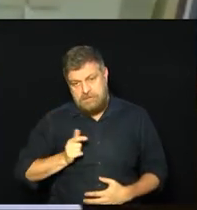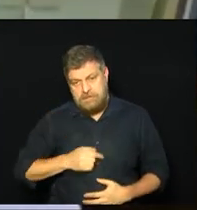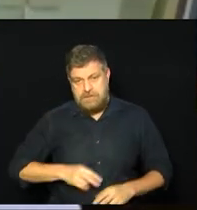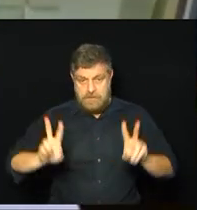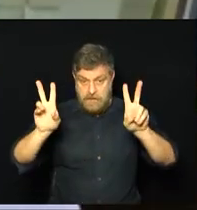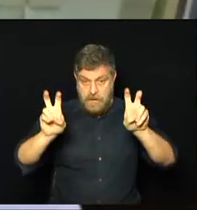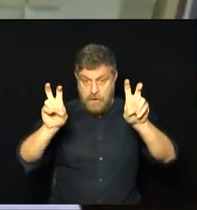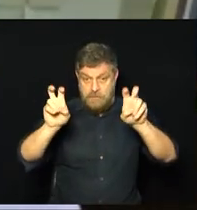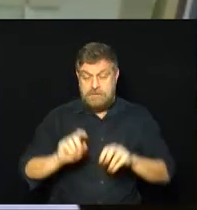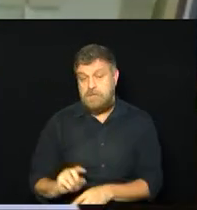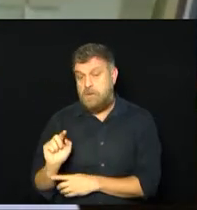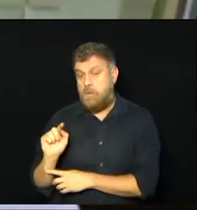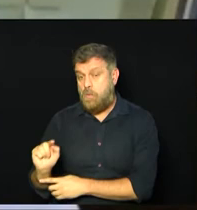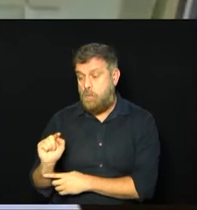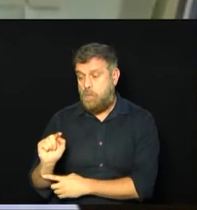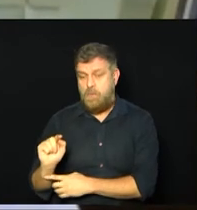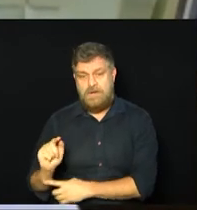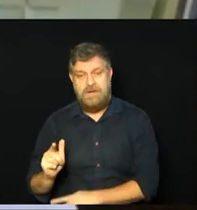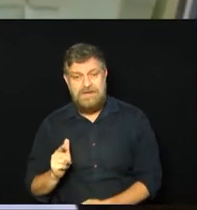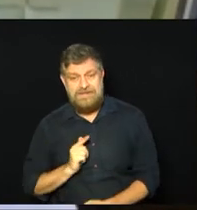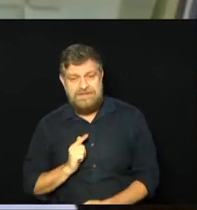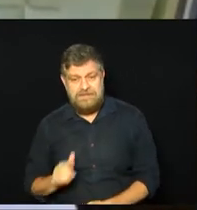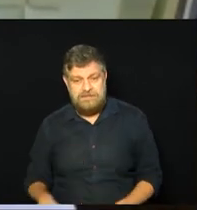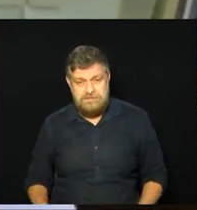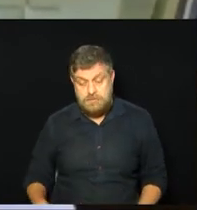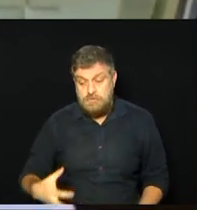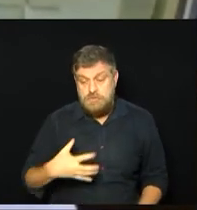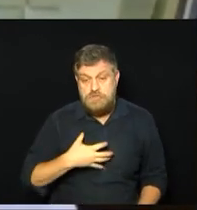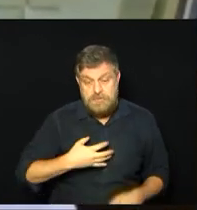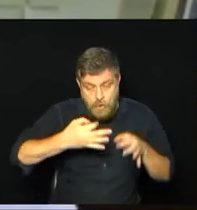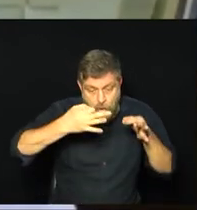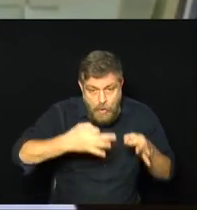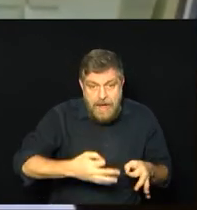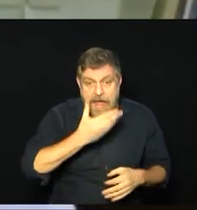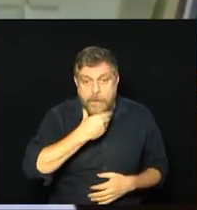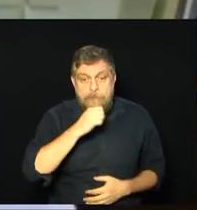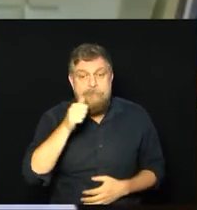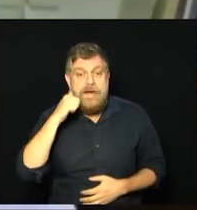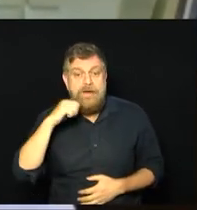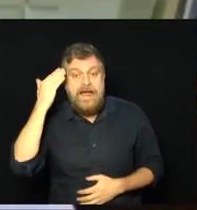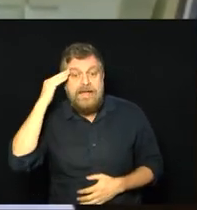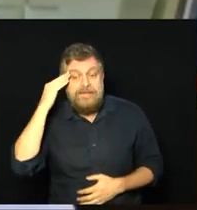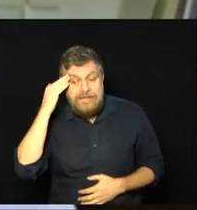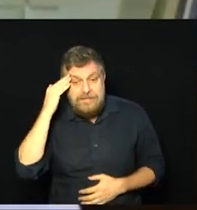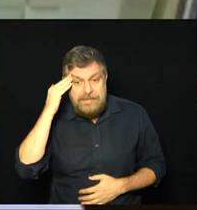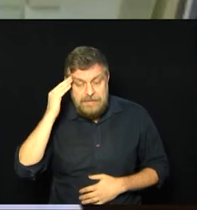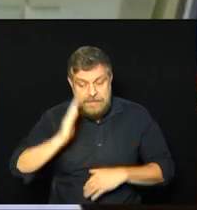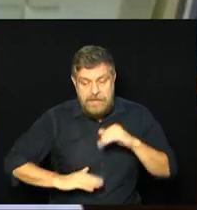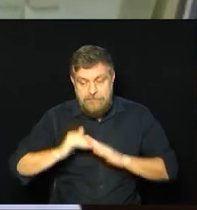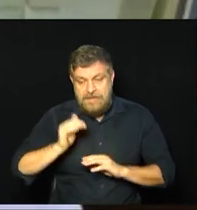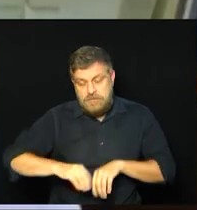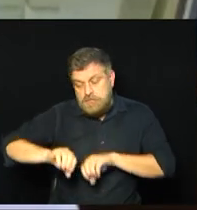trata, inclusive, esse tom certo que os pais buscam entender qual é na educação dos filhos.